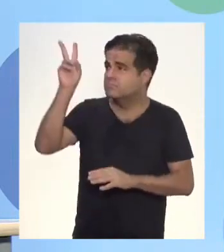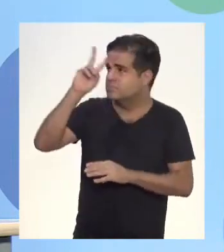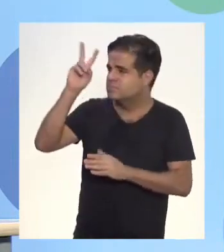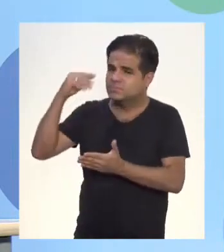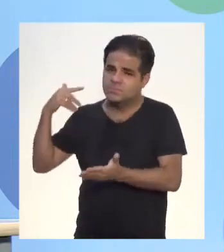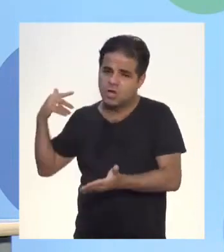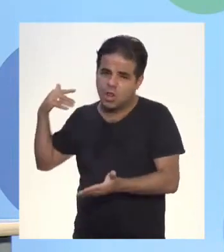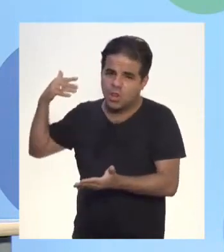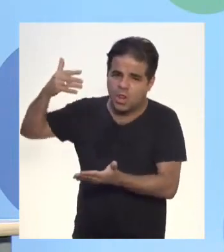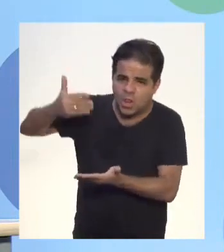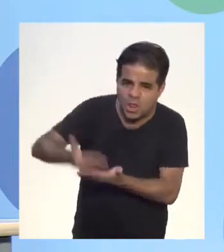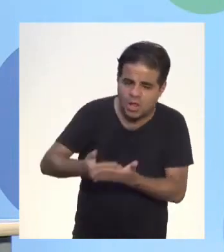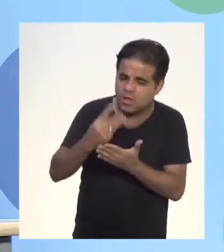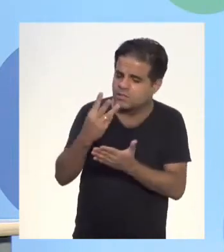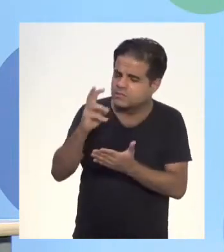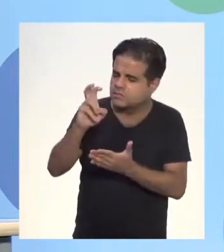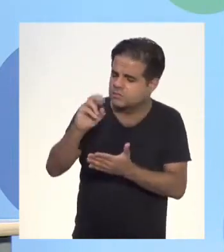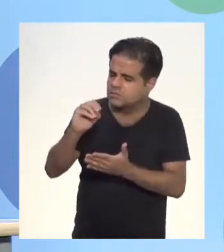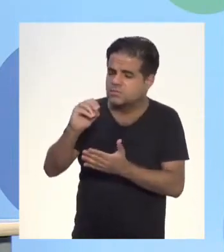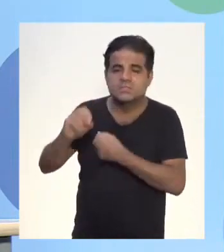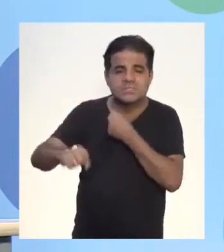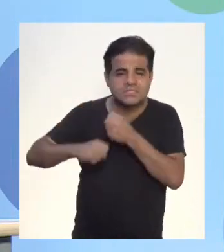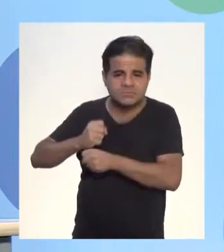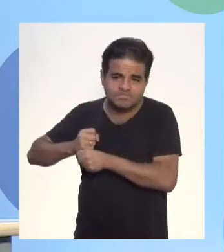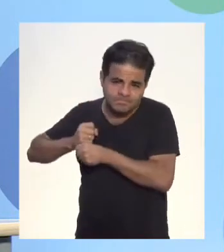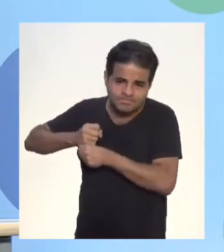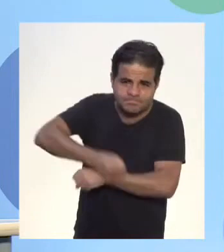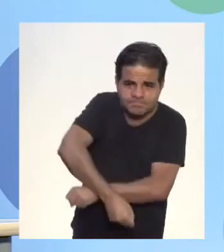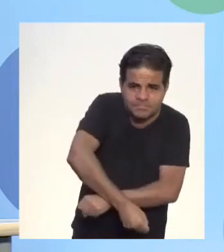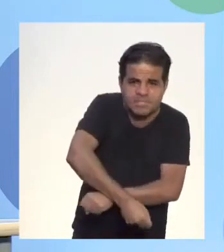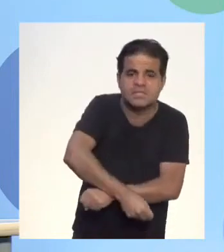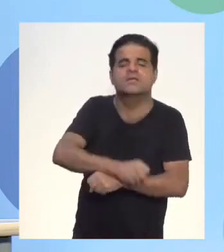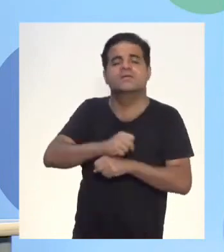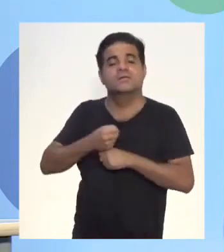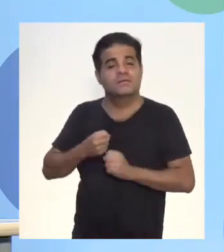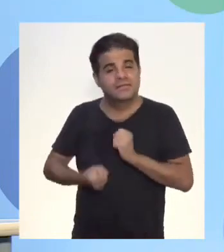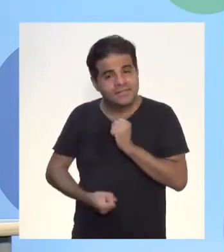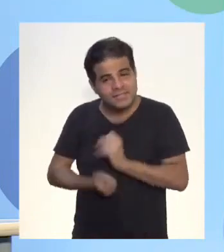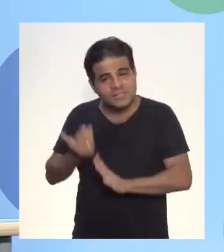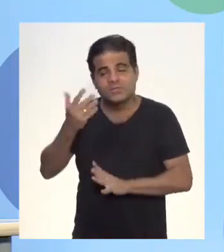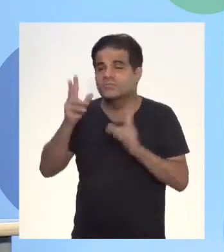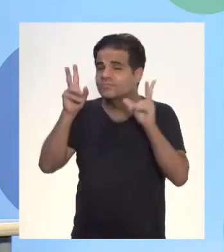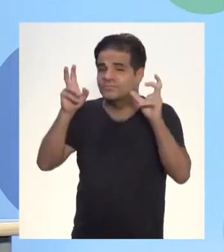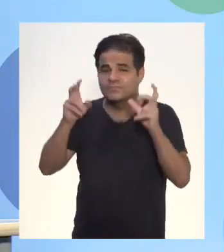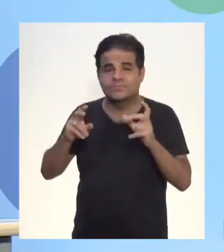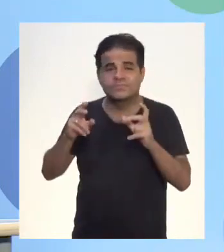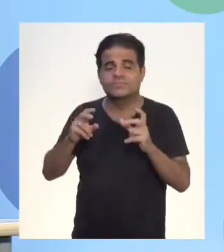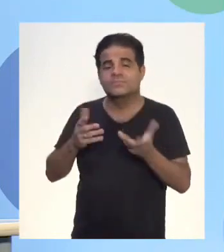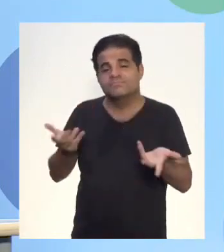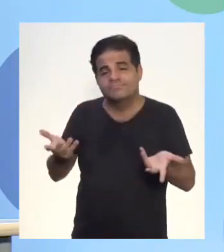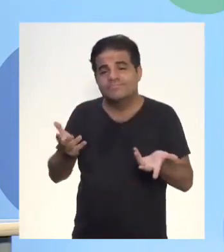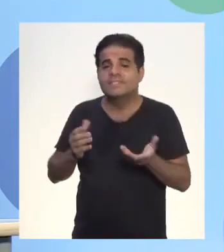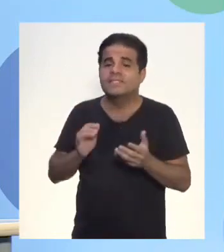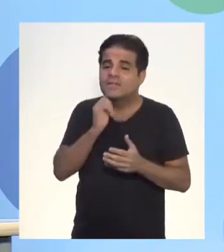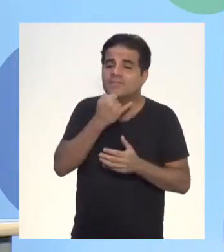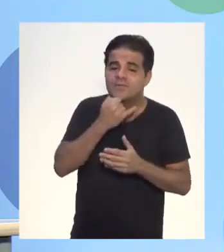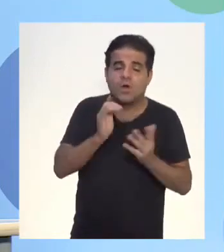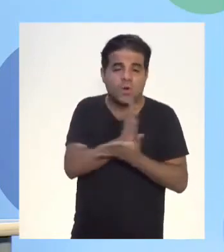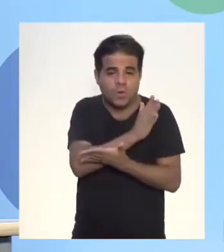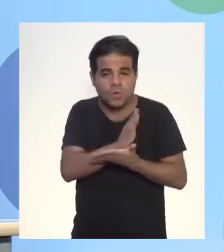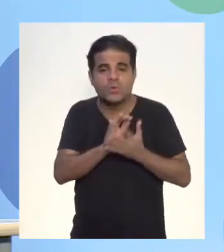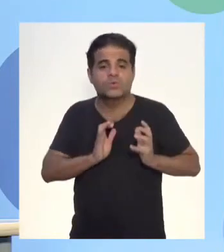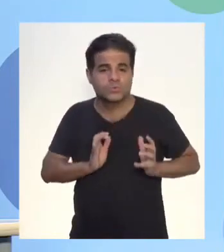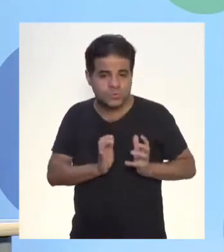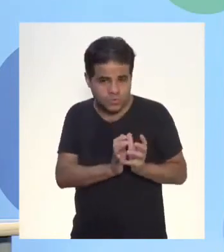mais de 350 anos de escravidão produziu situações que desprivilegiam alguns grupos em relação